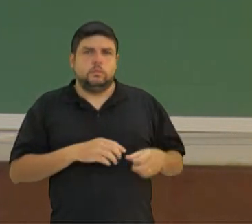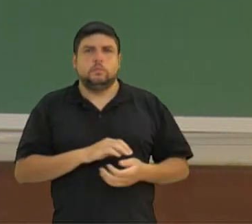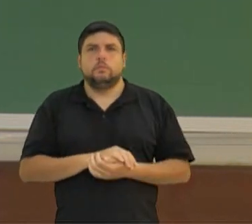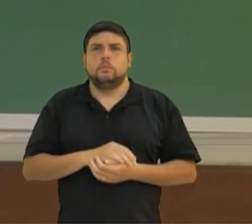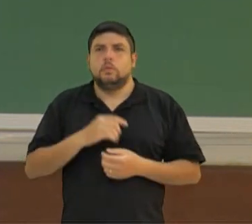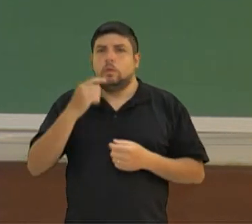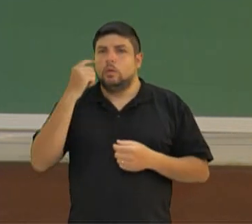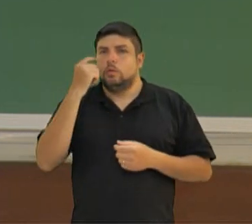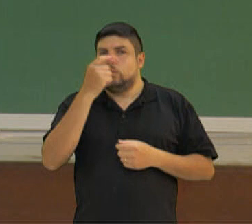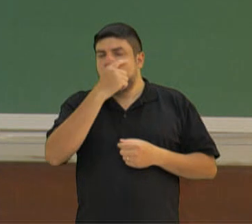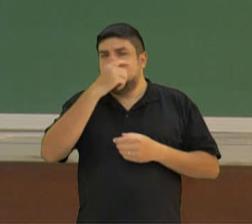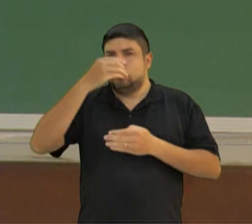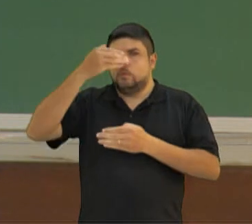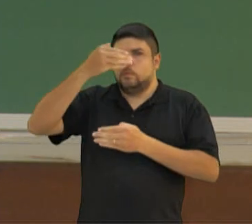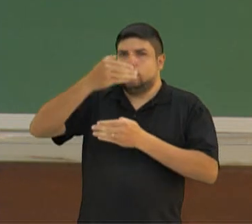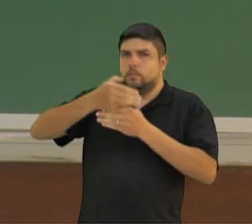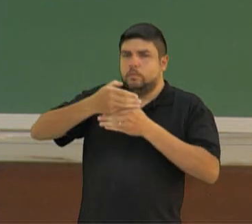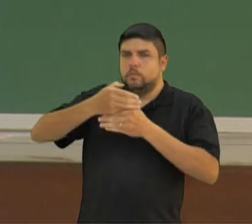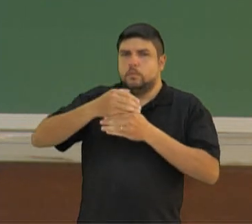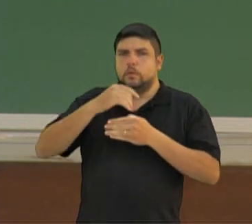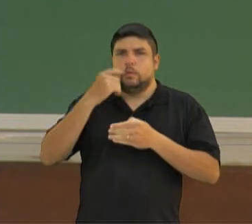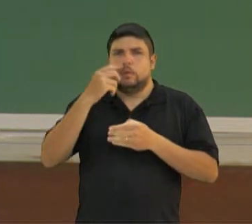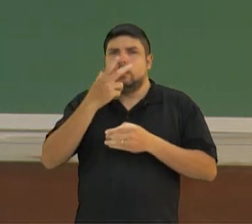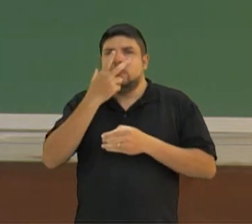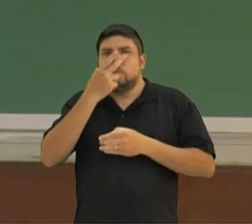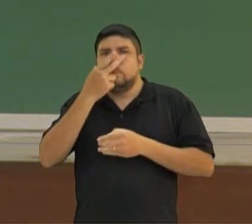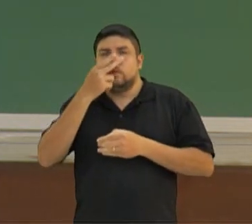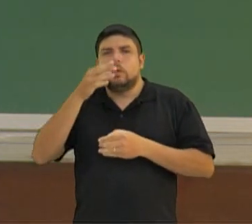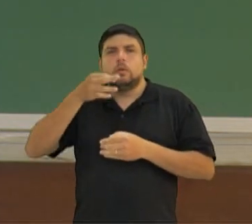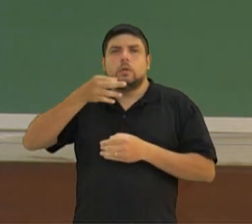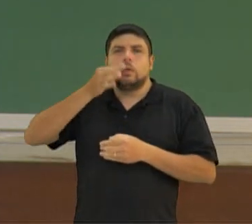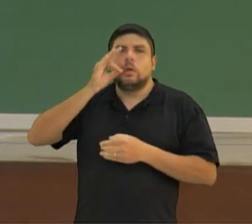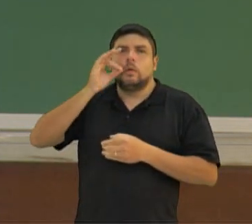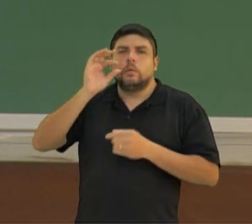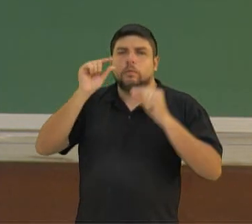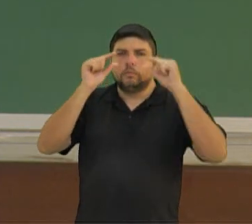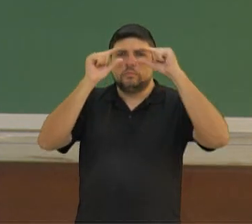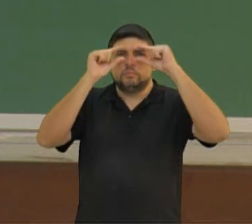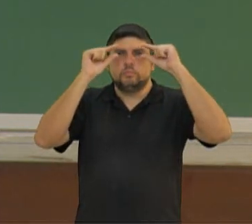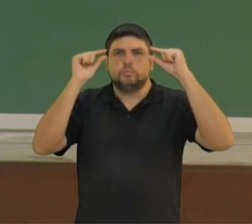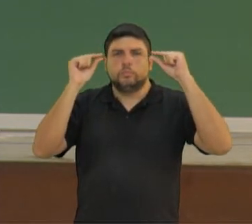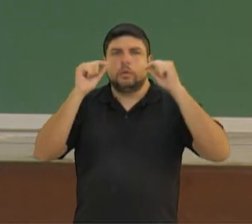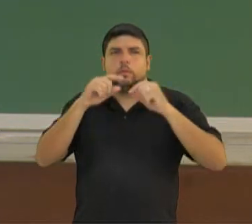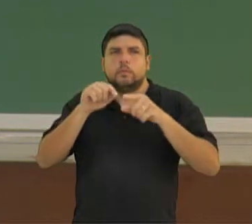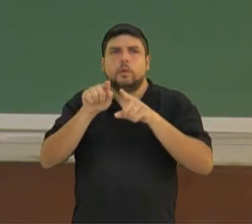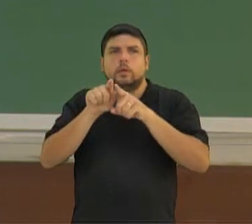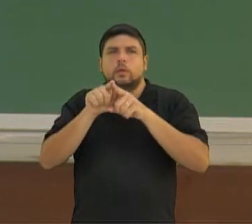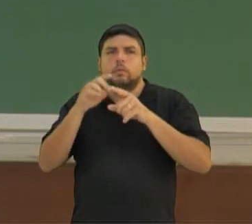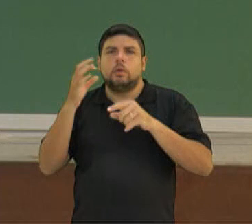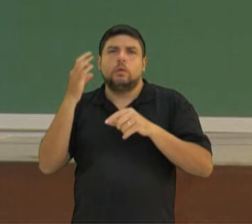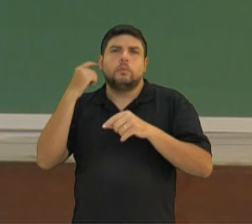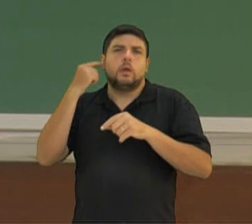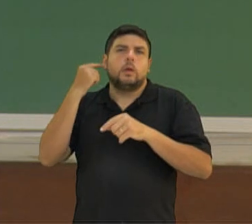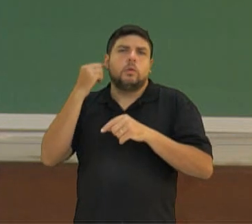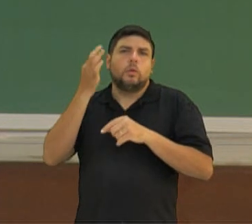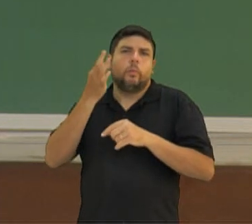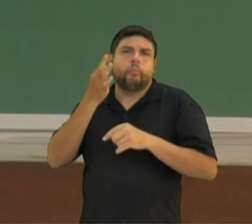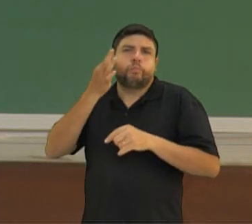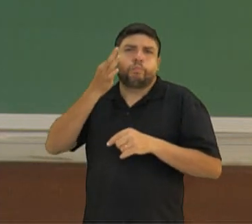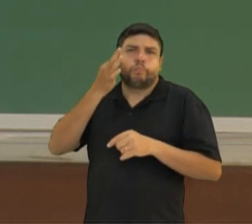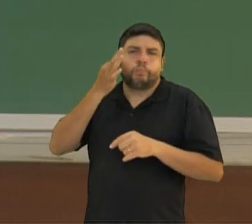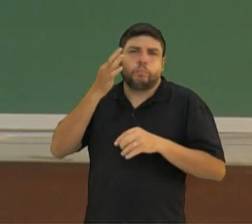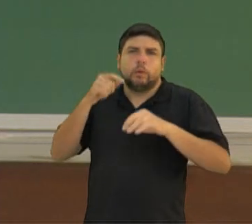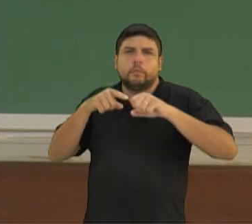olhos fechados em forma de grão de café e com lobos perfurados, que é a orelha, né? Então